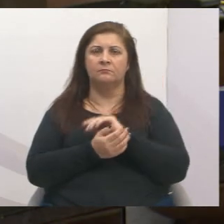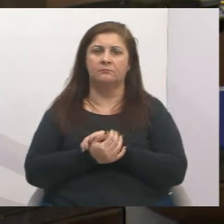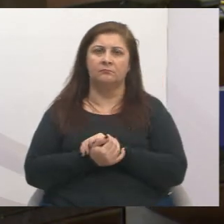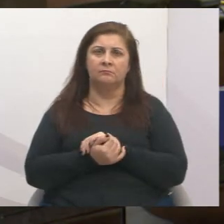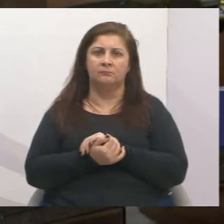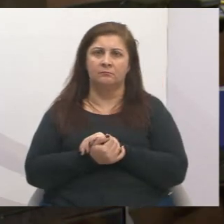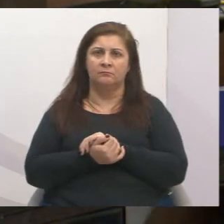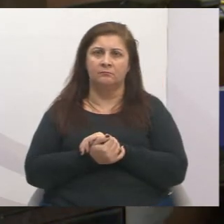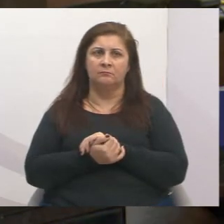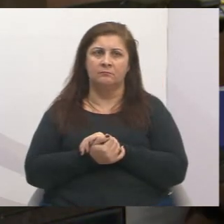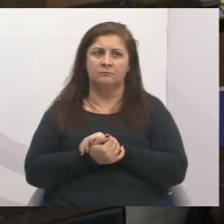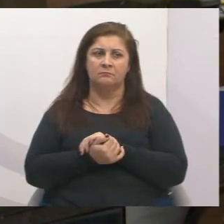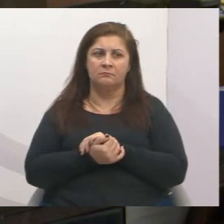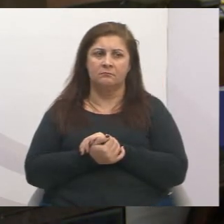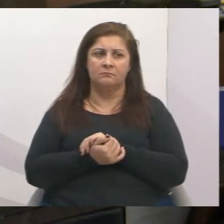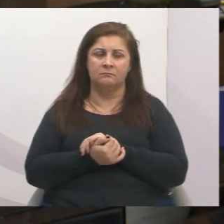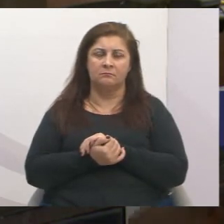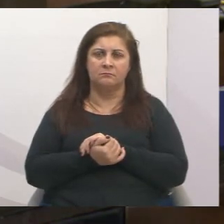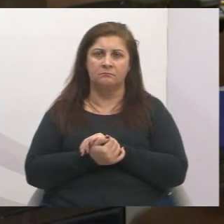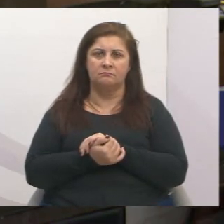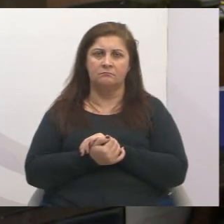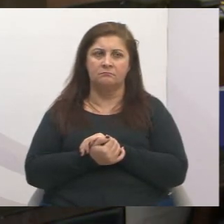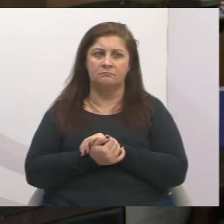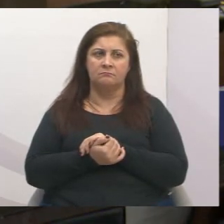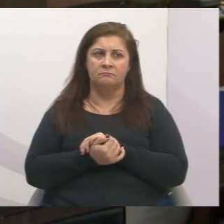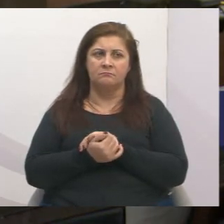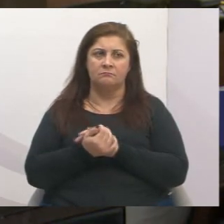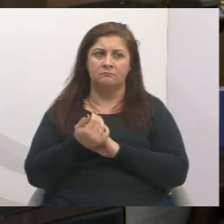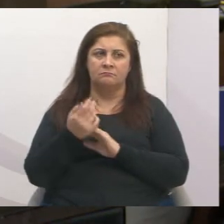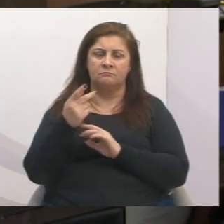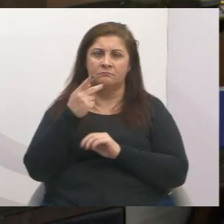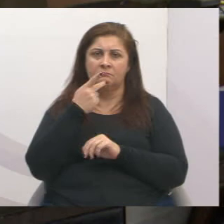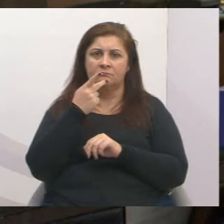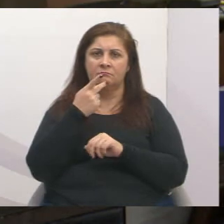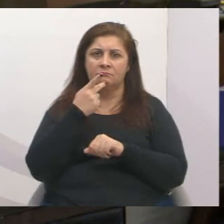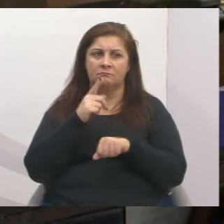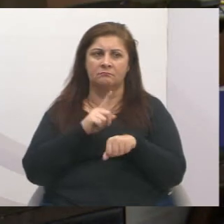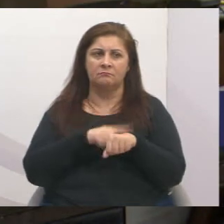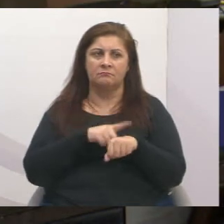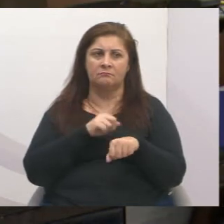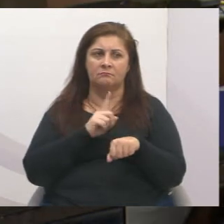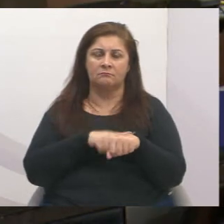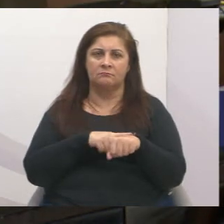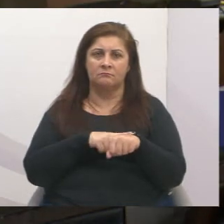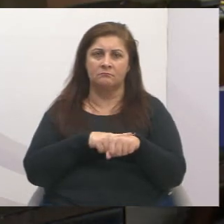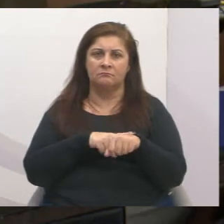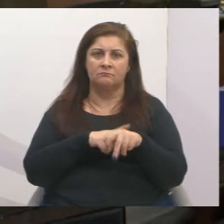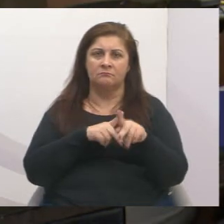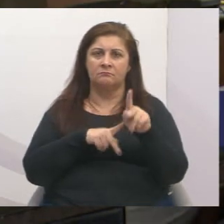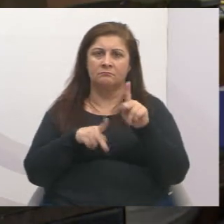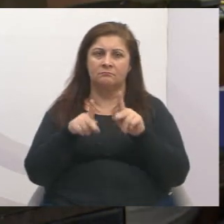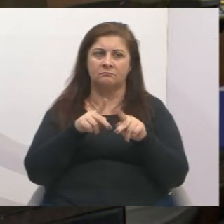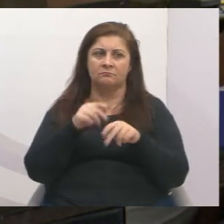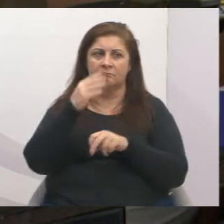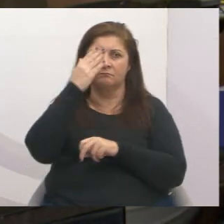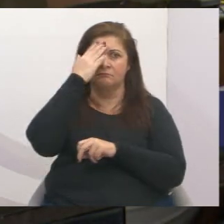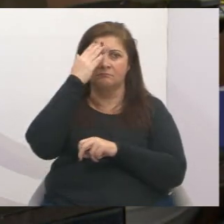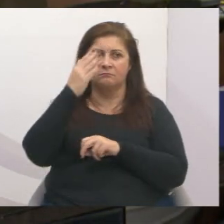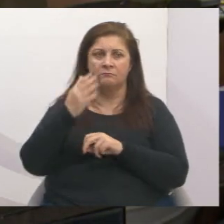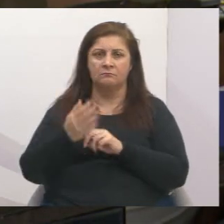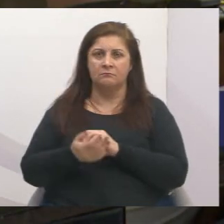aqui na Câmara, eu vou colocar a respeito do tempo concedido ao público. Muito obrigado.